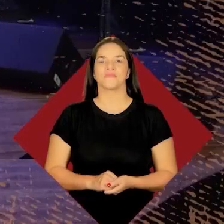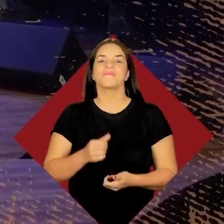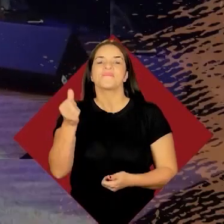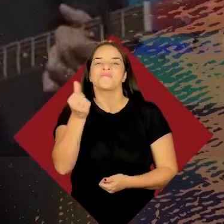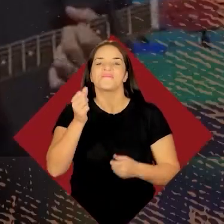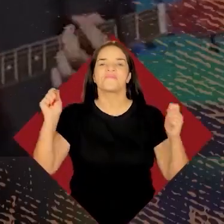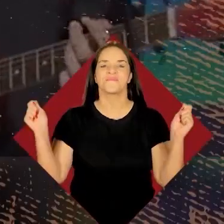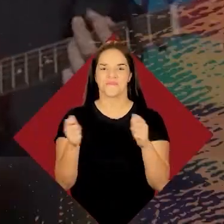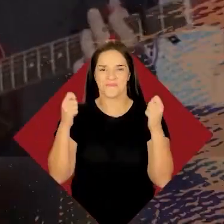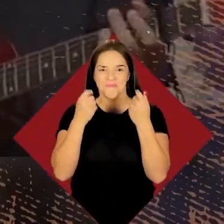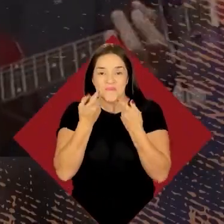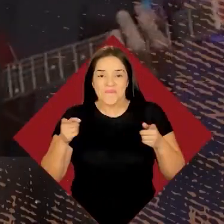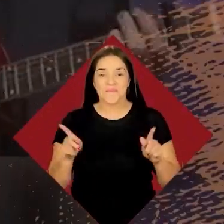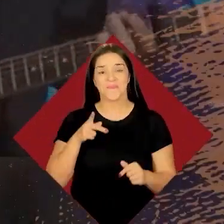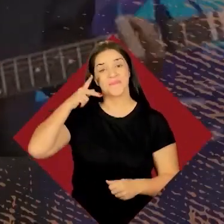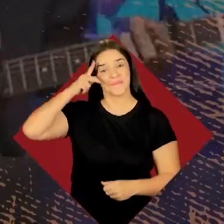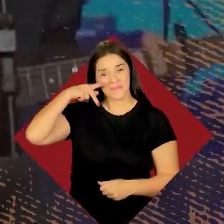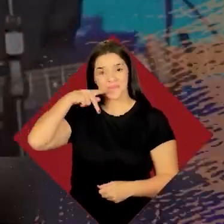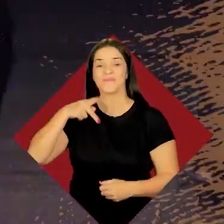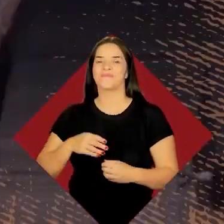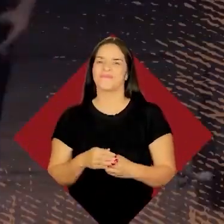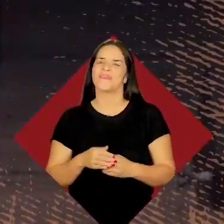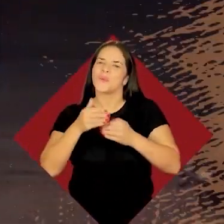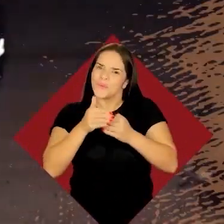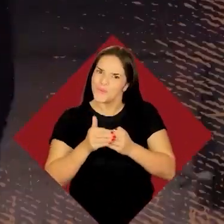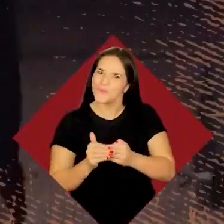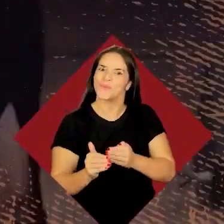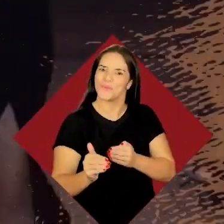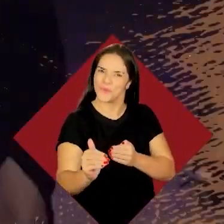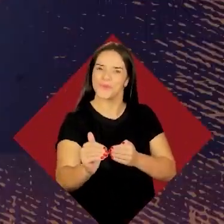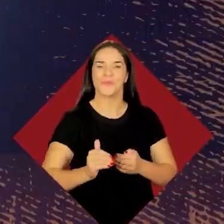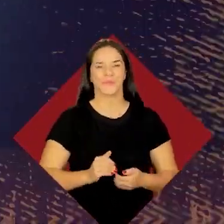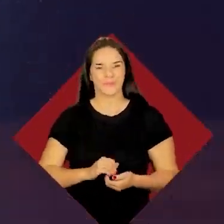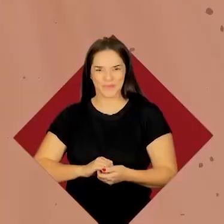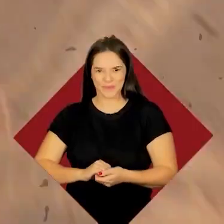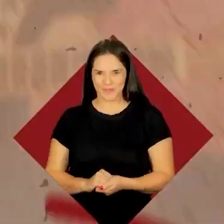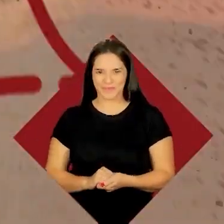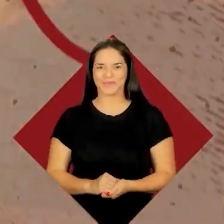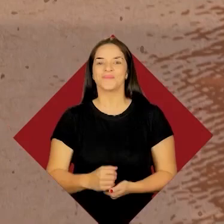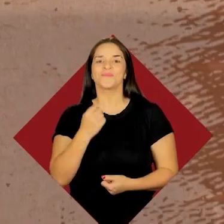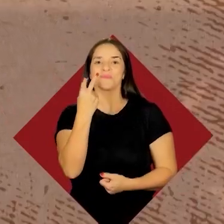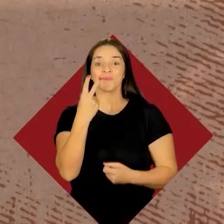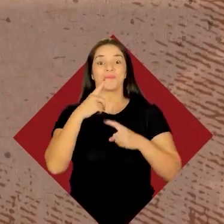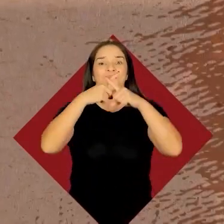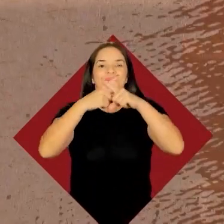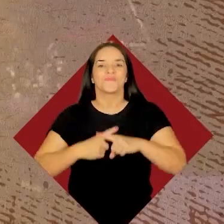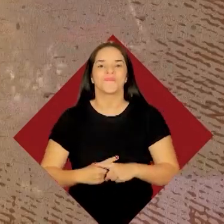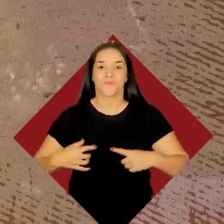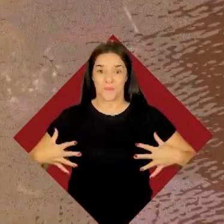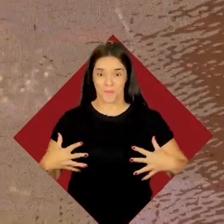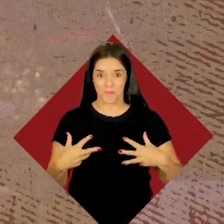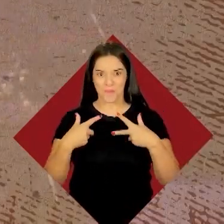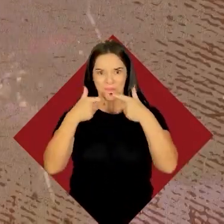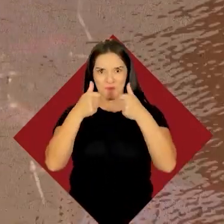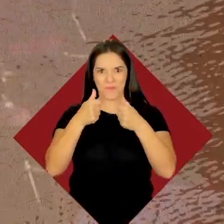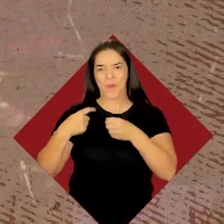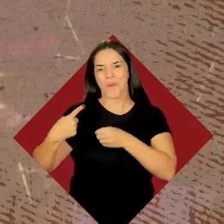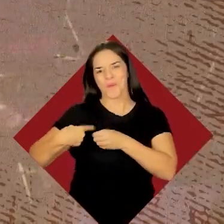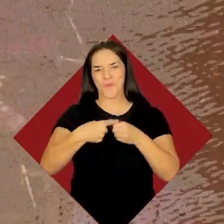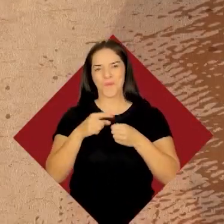Sexto Festival de Música da Paraíba. Tá chegando a hora. São duas eliminatórias na terra de Zé do